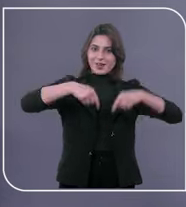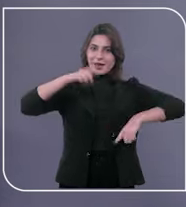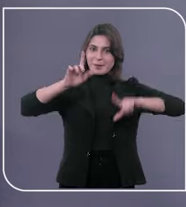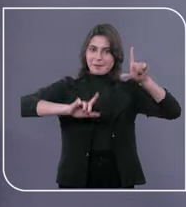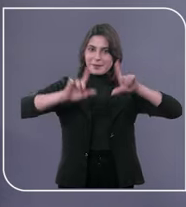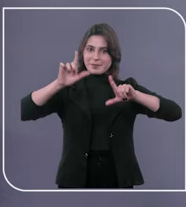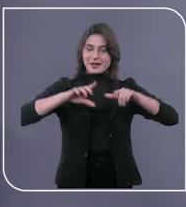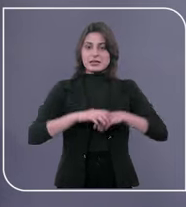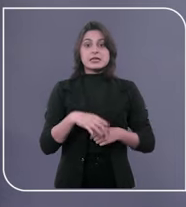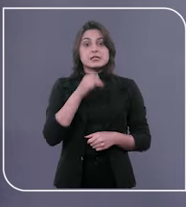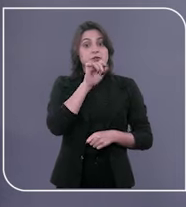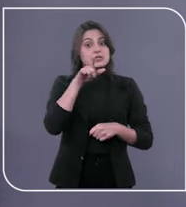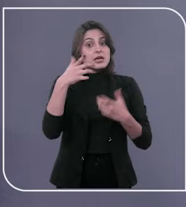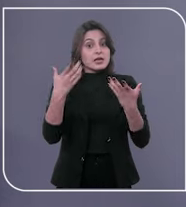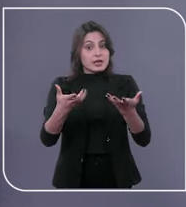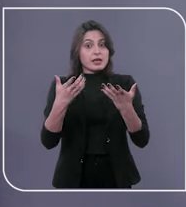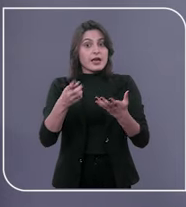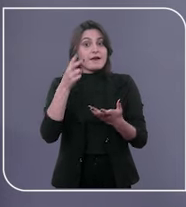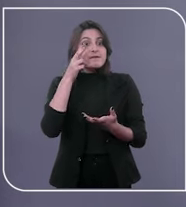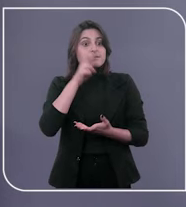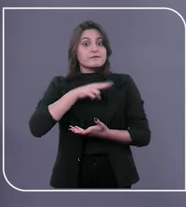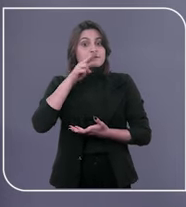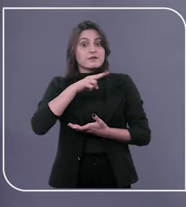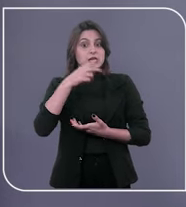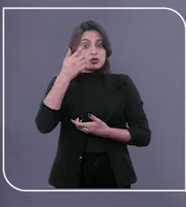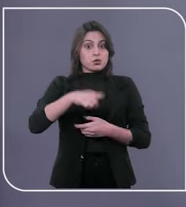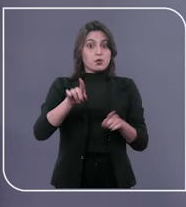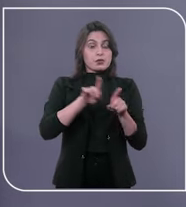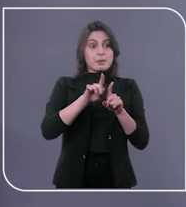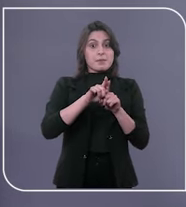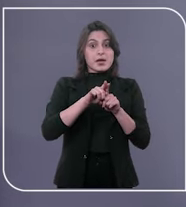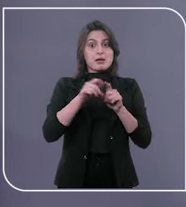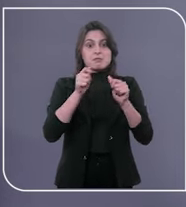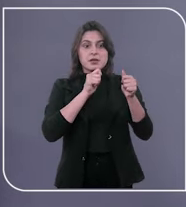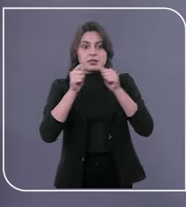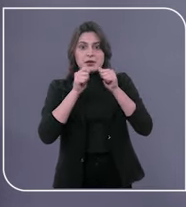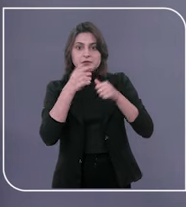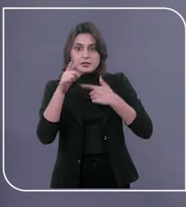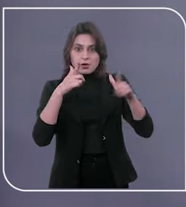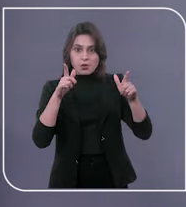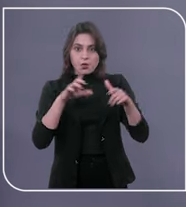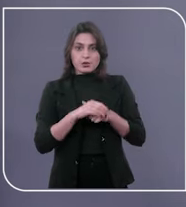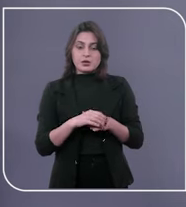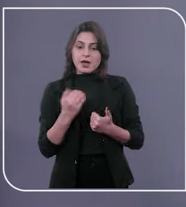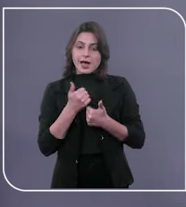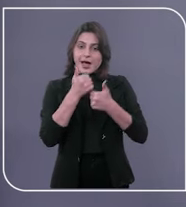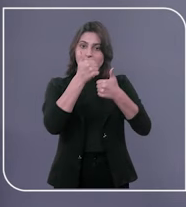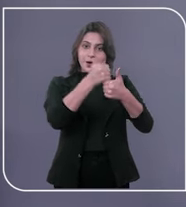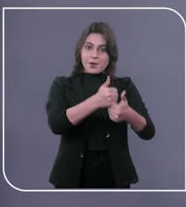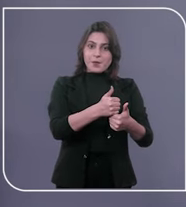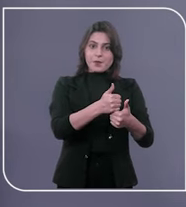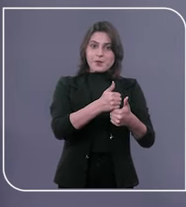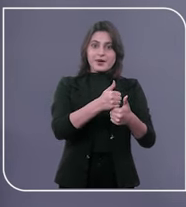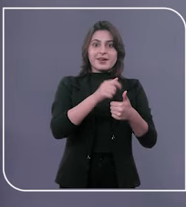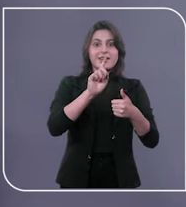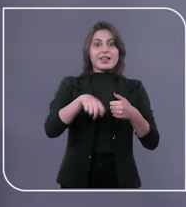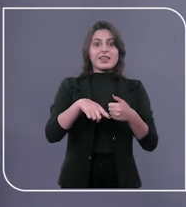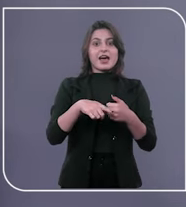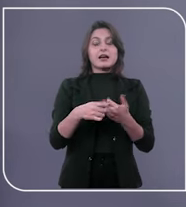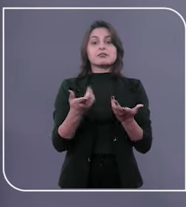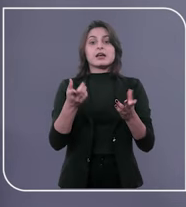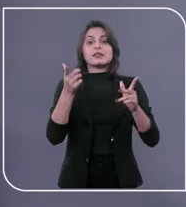e outras entrevistas, é fácil. Acompanhe a programação da TV e da Rádio Justiça e os nossos canais nas